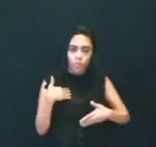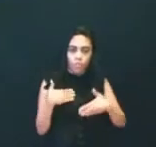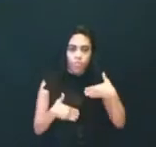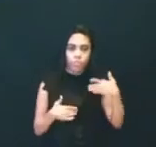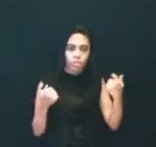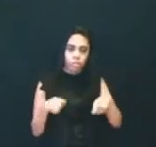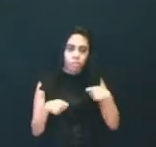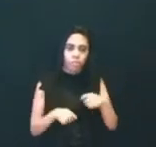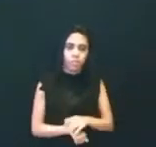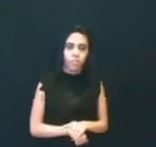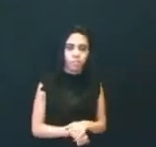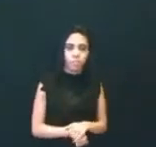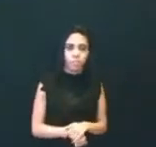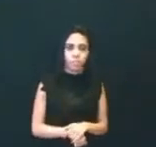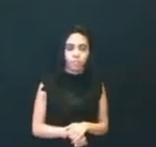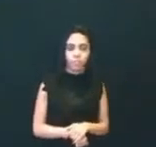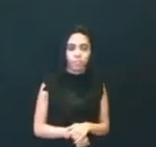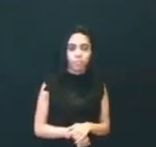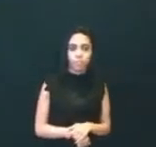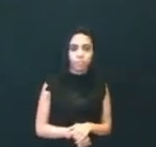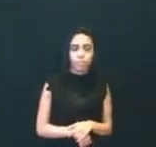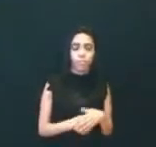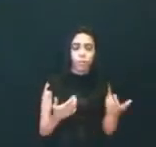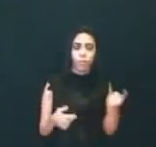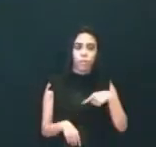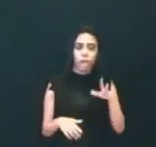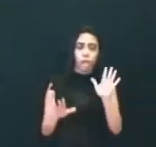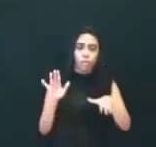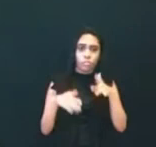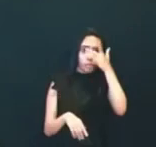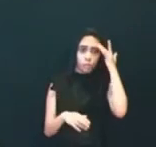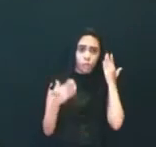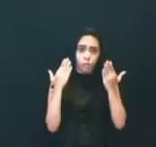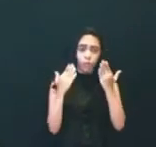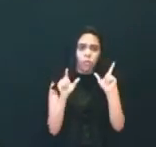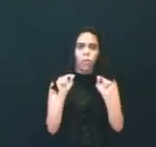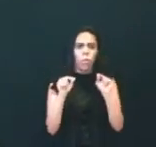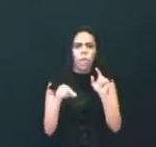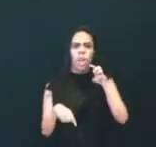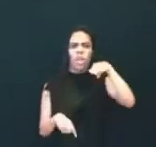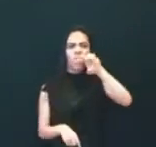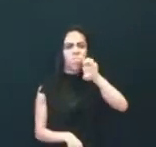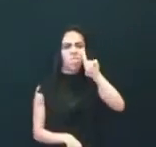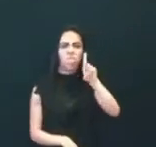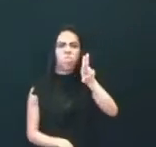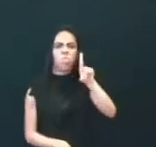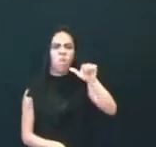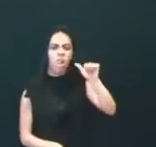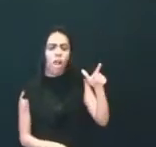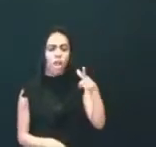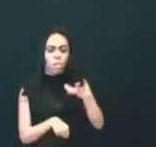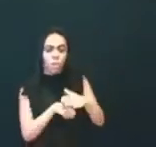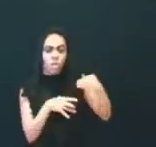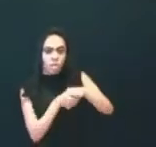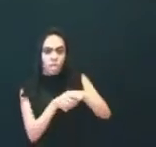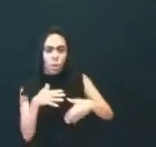A gente tem muitas vezes, pacientes têm dúvida a respeito do que é a medula, né? Quando a gente fala assim, você tem uma doença na